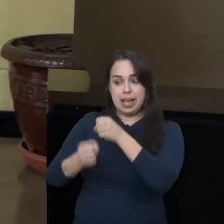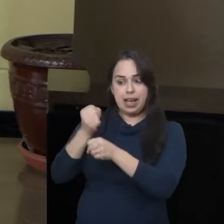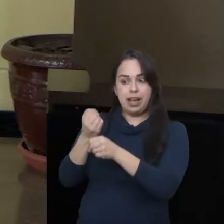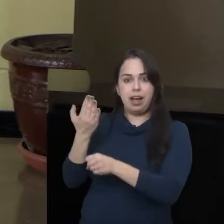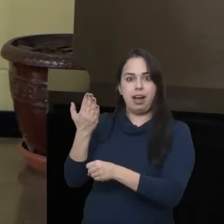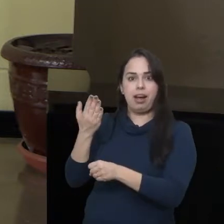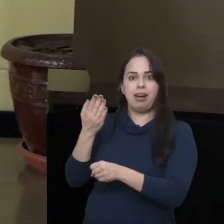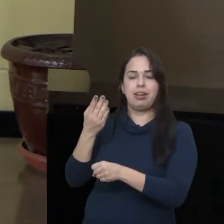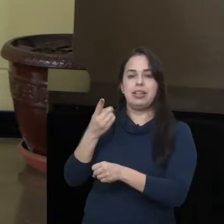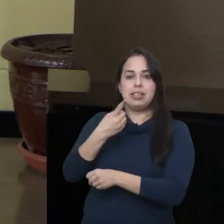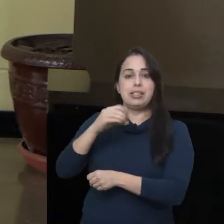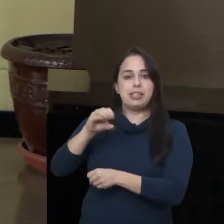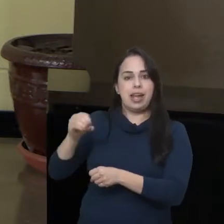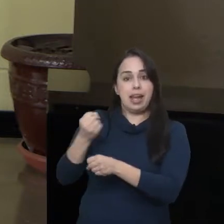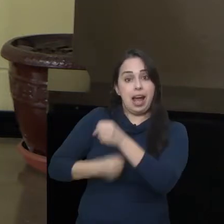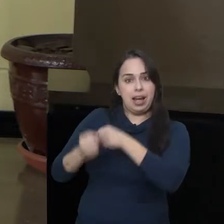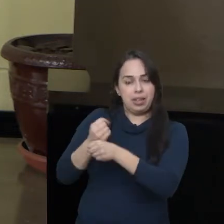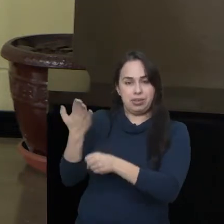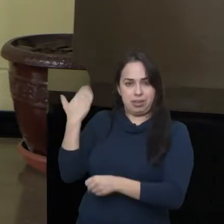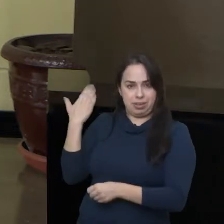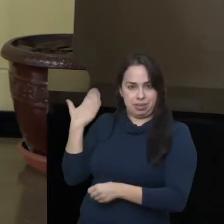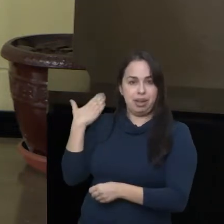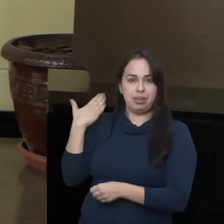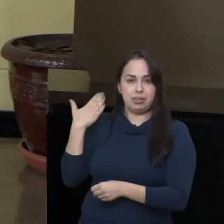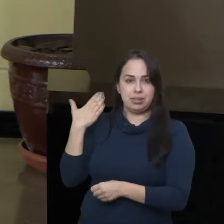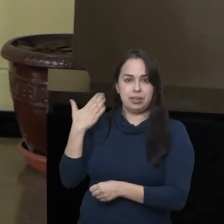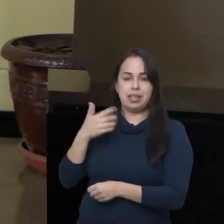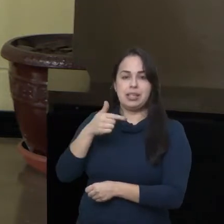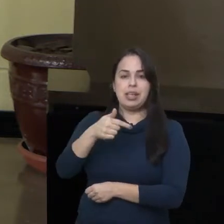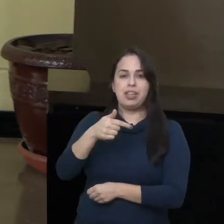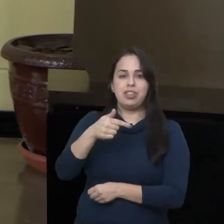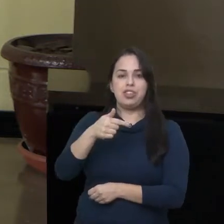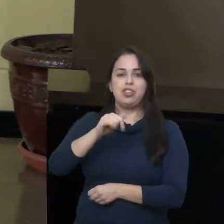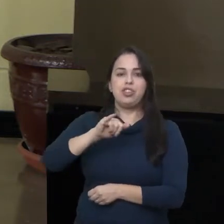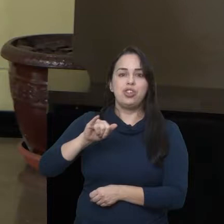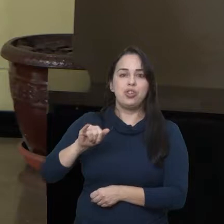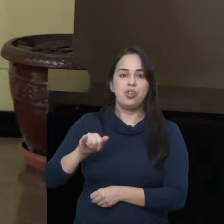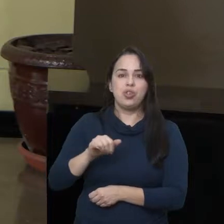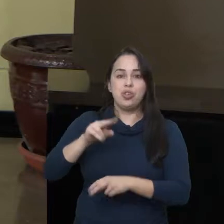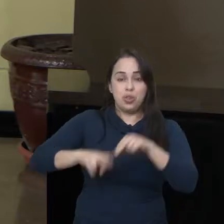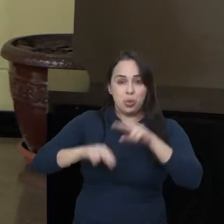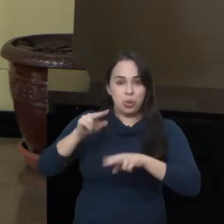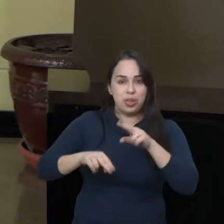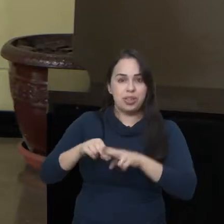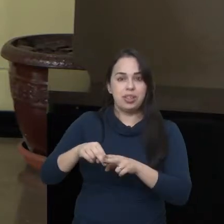chegou aqui há 100 anos atrás, em 7 de junho de 1922, ela encontrou um